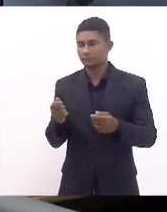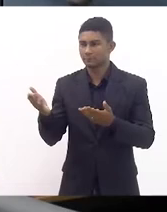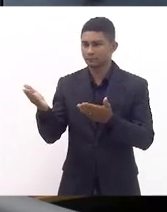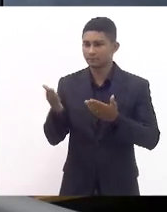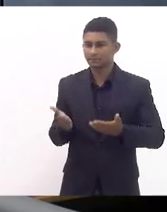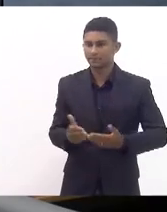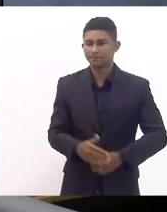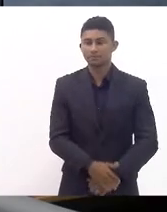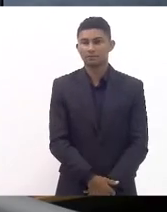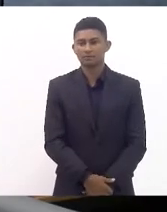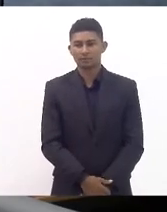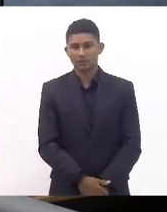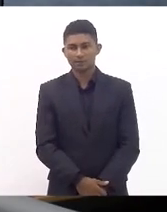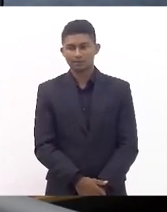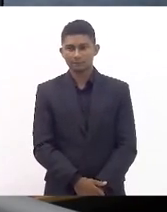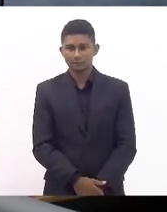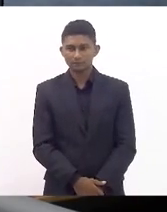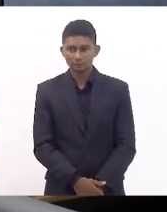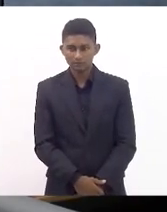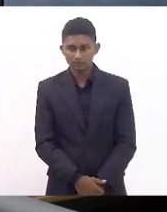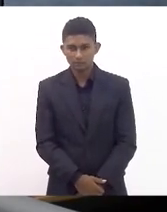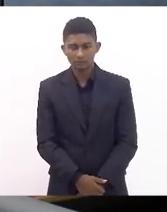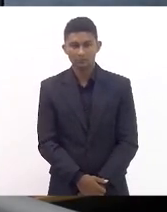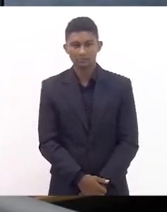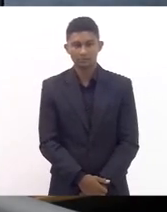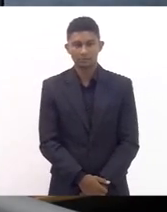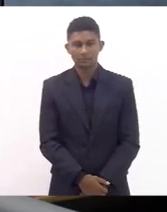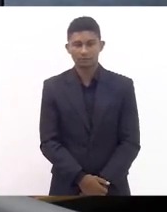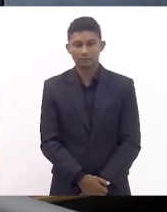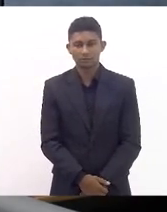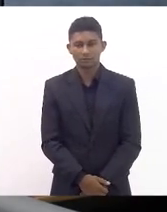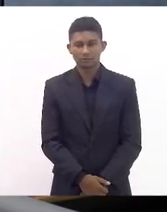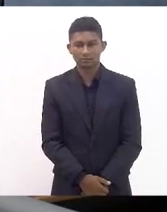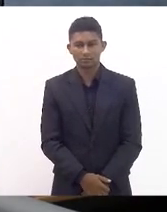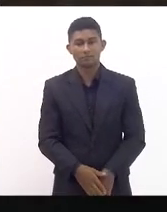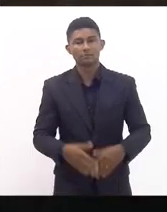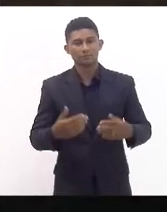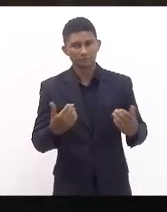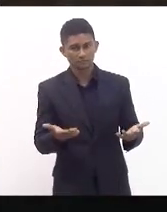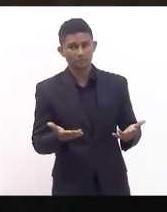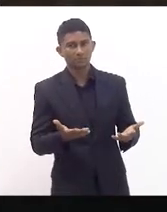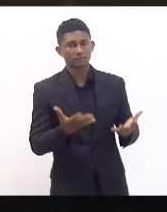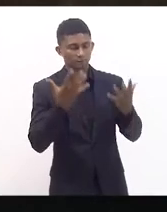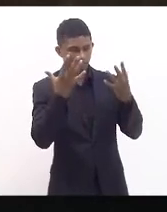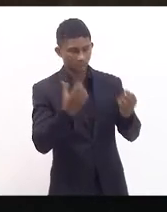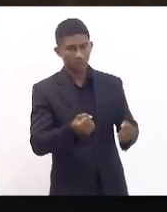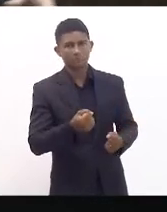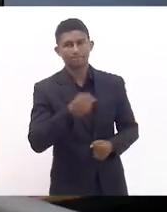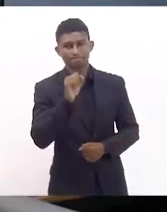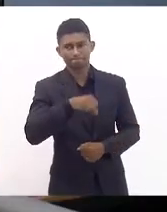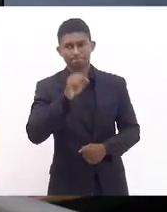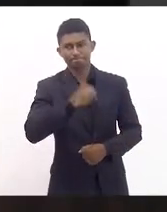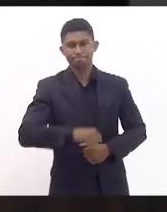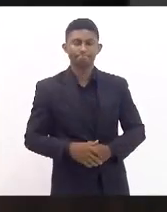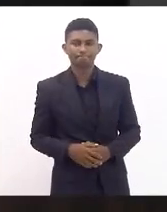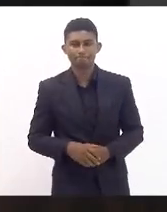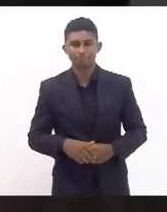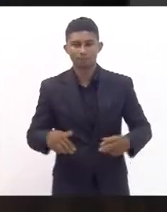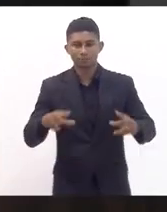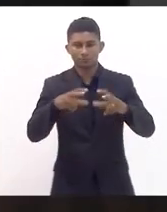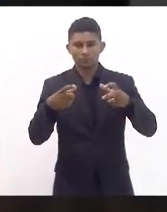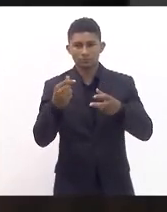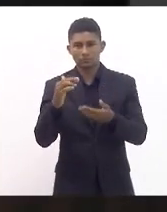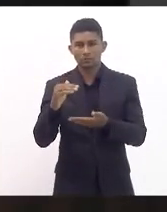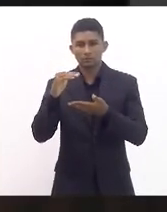Quando é lá? Que dia que vai ser? Que dia que é? No mérito, favorável. Pela Comissão de